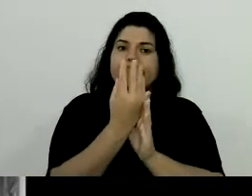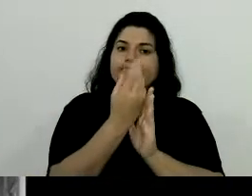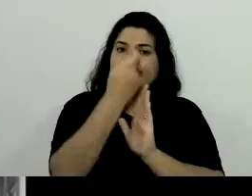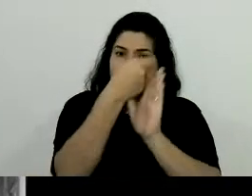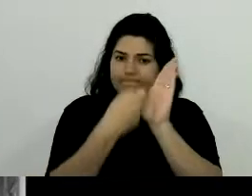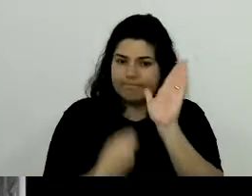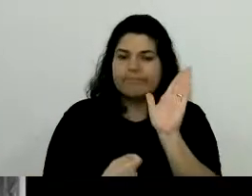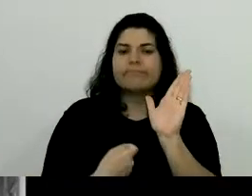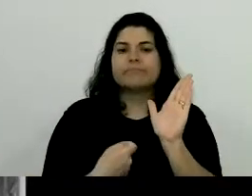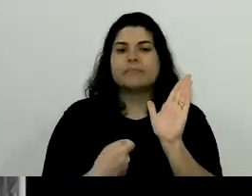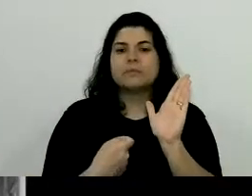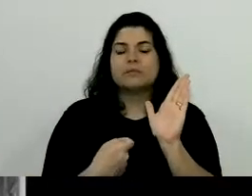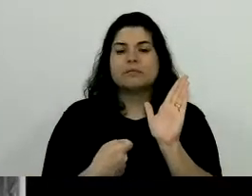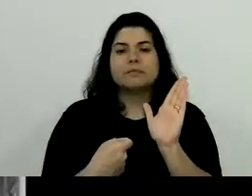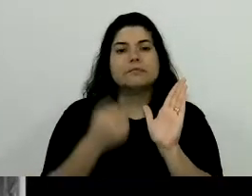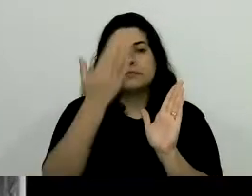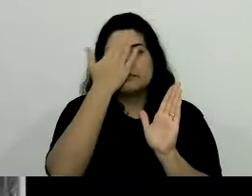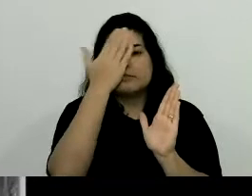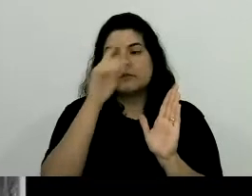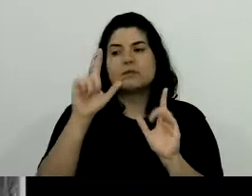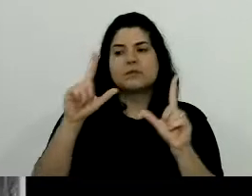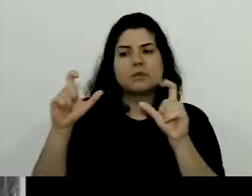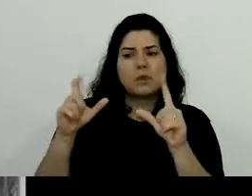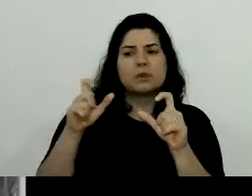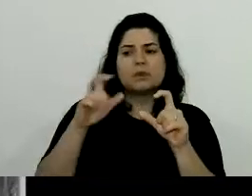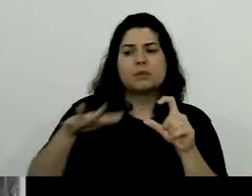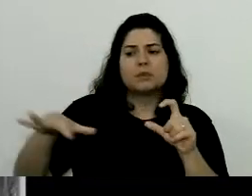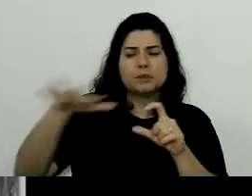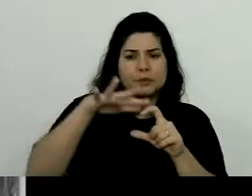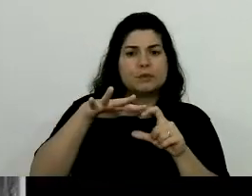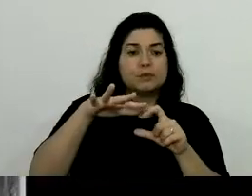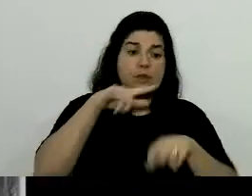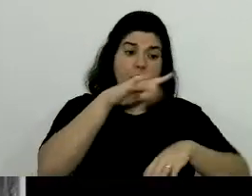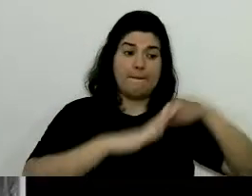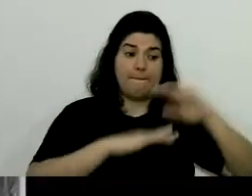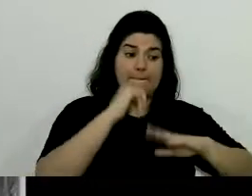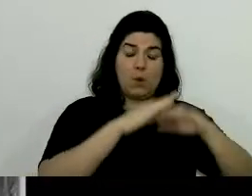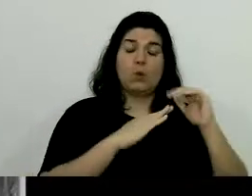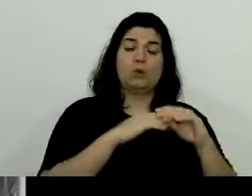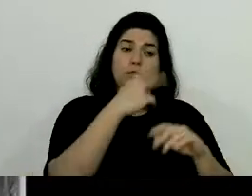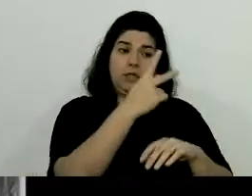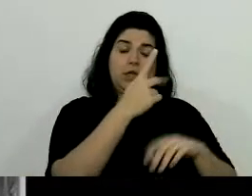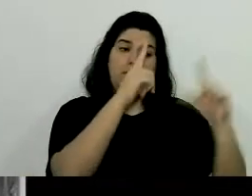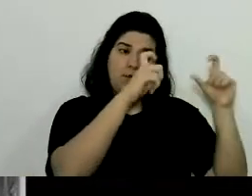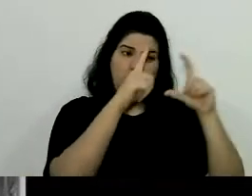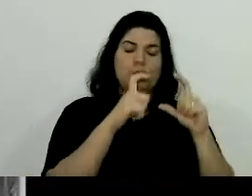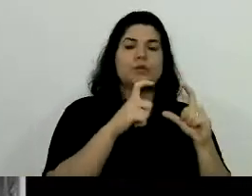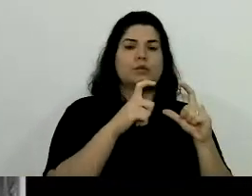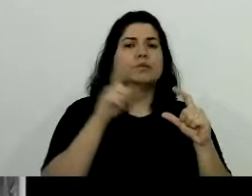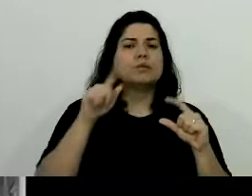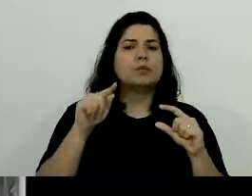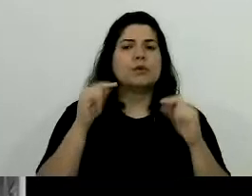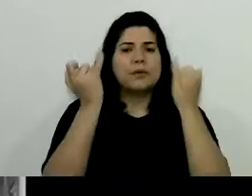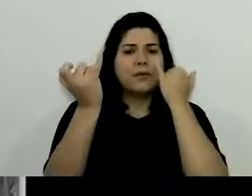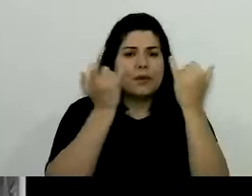consegue levantar dessa aproximação com o ambiente do produtor, tá? É o que eu chamo aqui de metadados, que todo mundo sabe, são os dados sobre